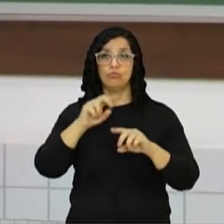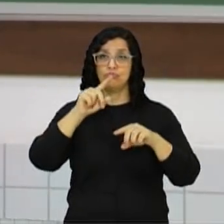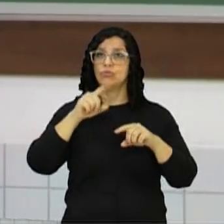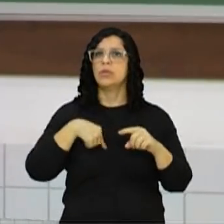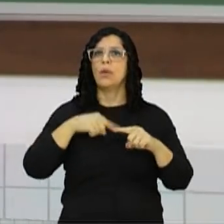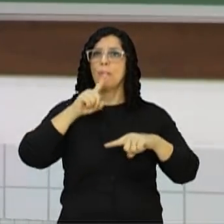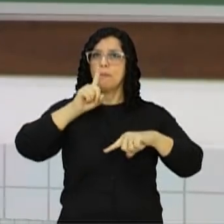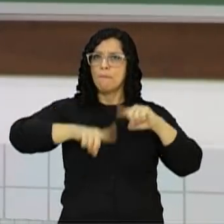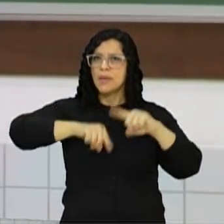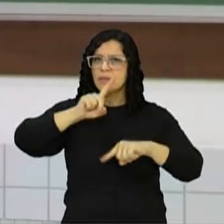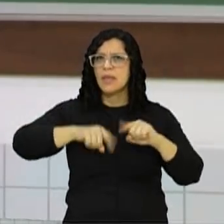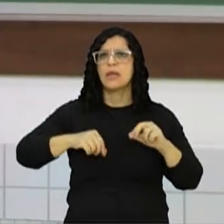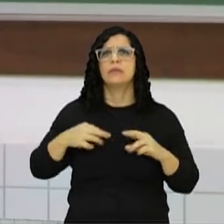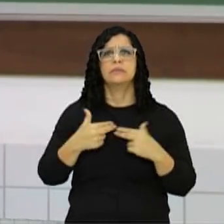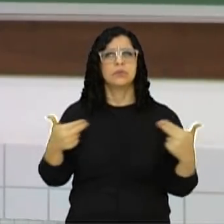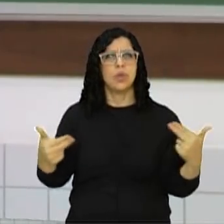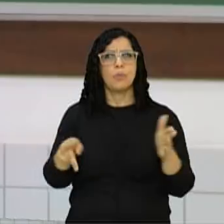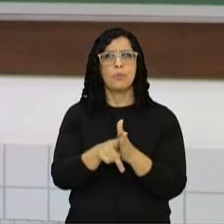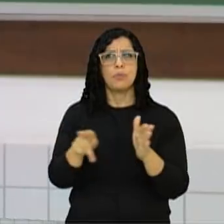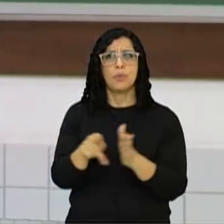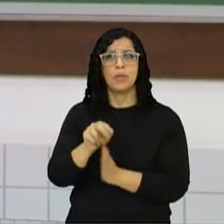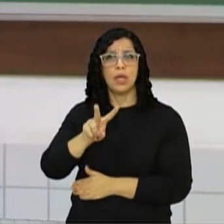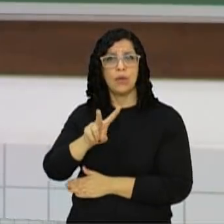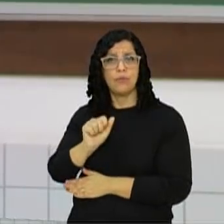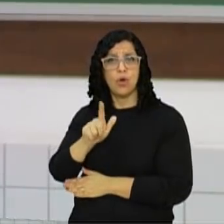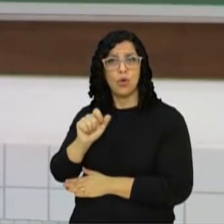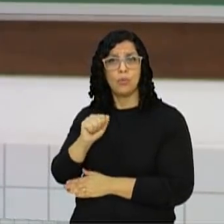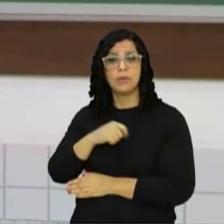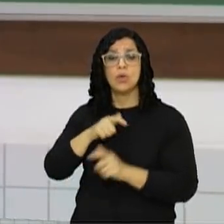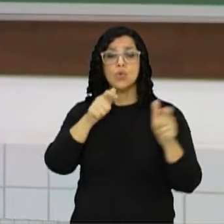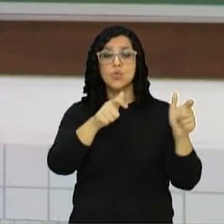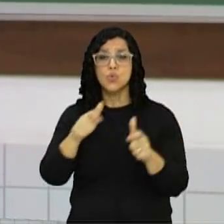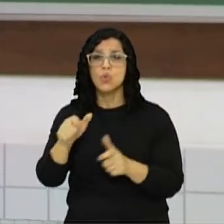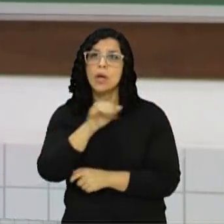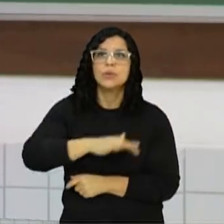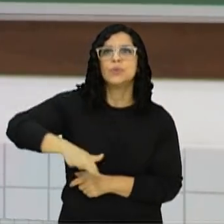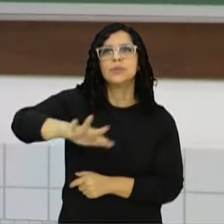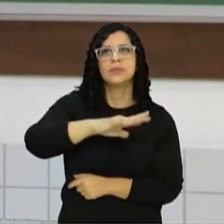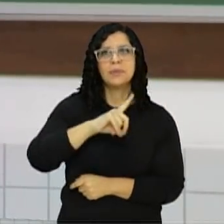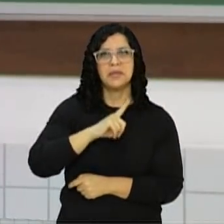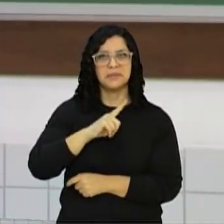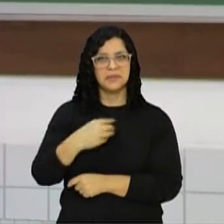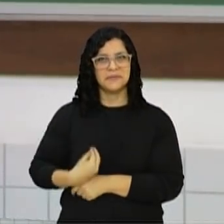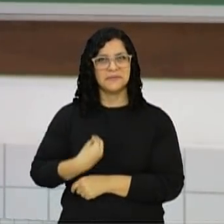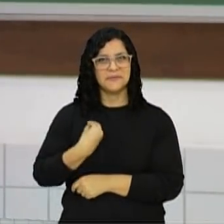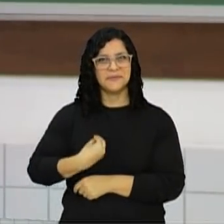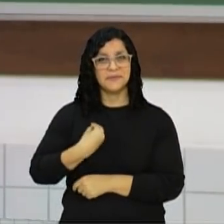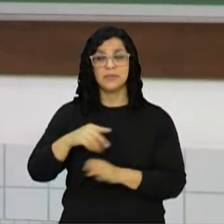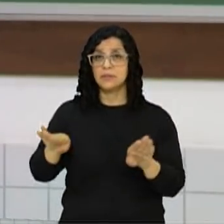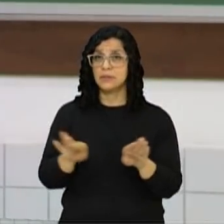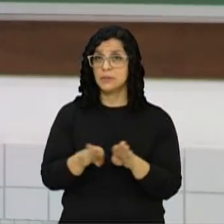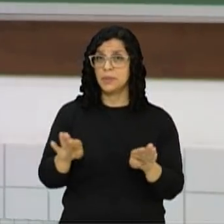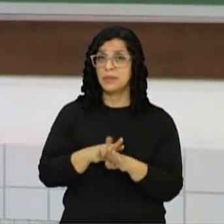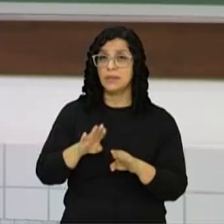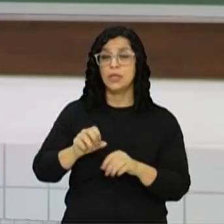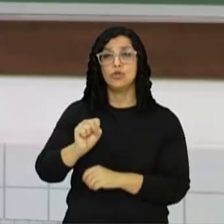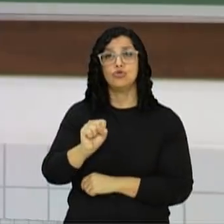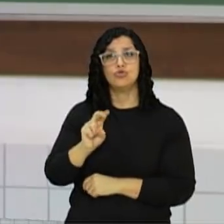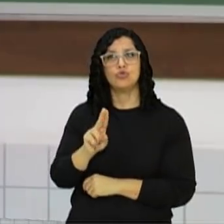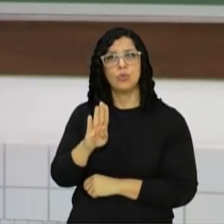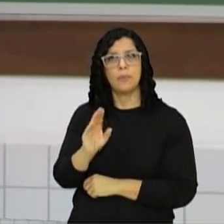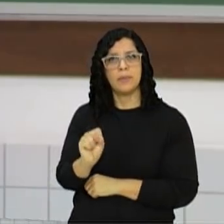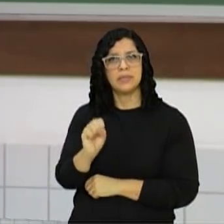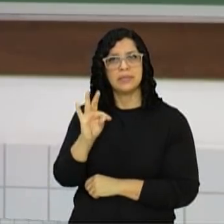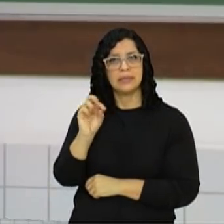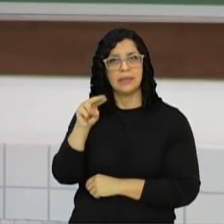matéria, que é tudo aquilo que tem volume e ocupa um lugar no espaço. Eu tenho as substâncias e